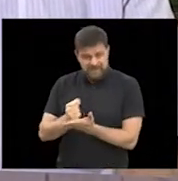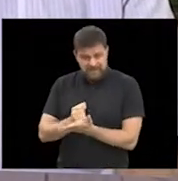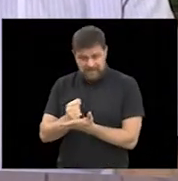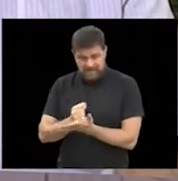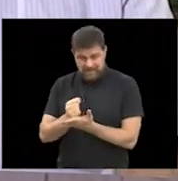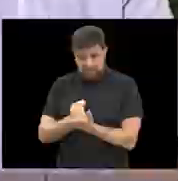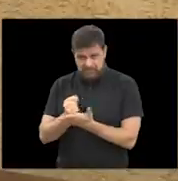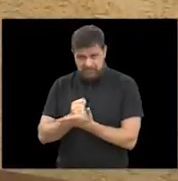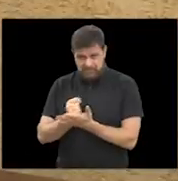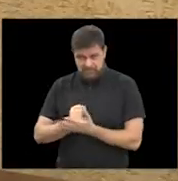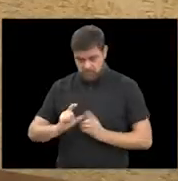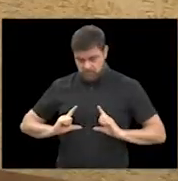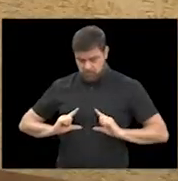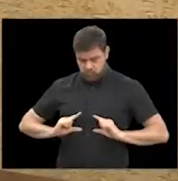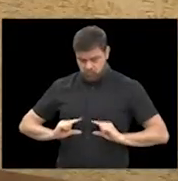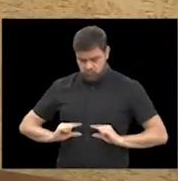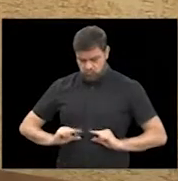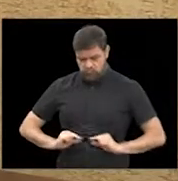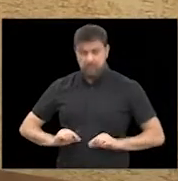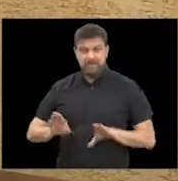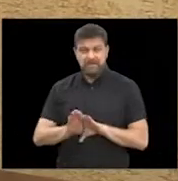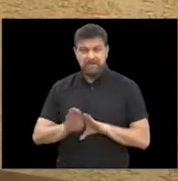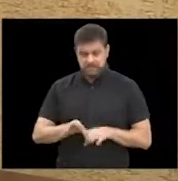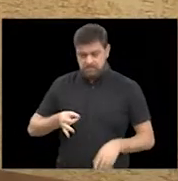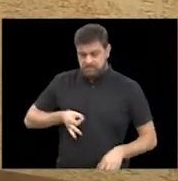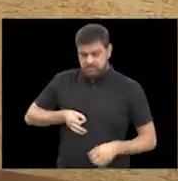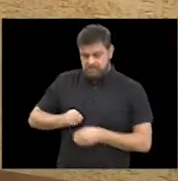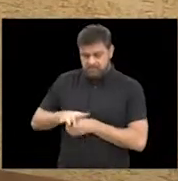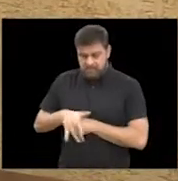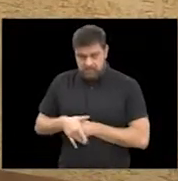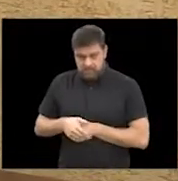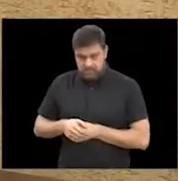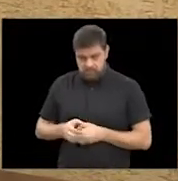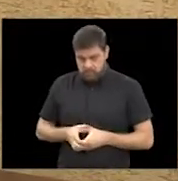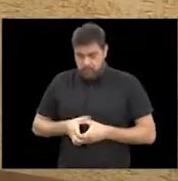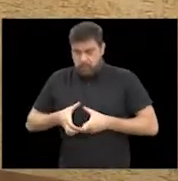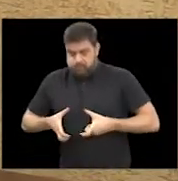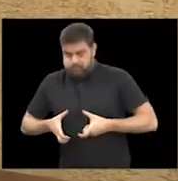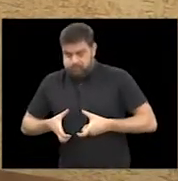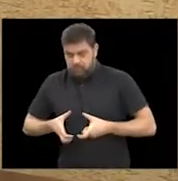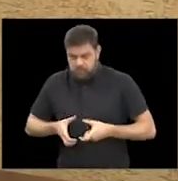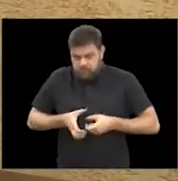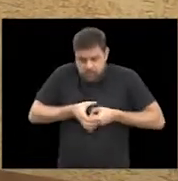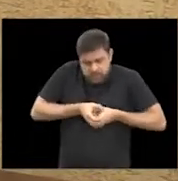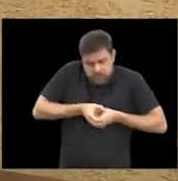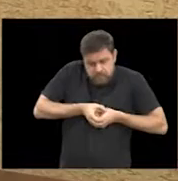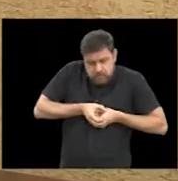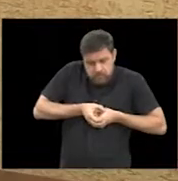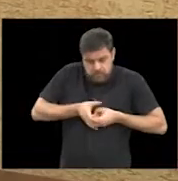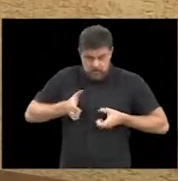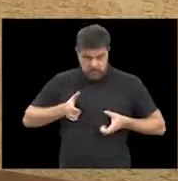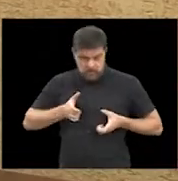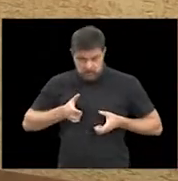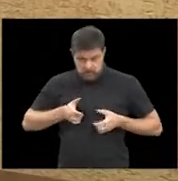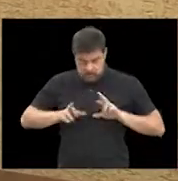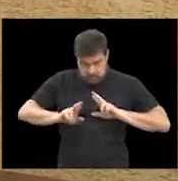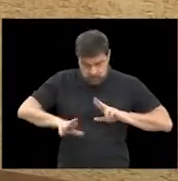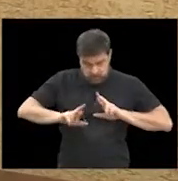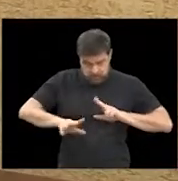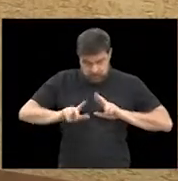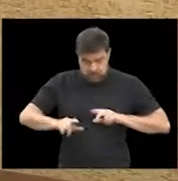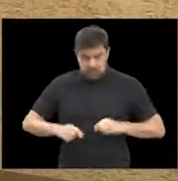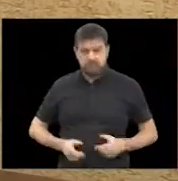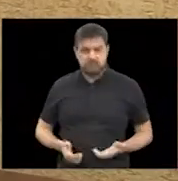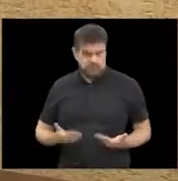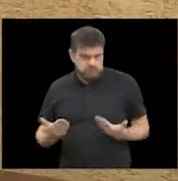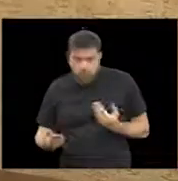um antiácido. Ainda sobre as úlceras, elas têm tamanhos diferentes. Por exemplo, a que dá no estômago, ela é bem maior do que a do duodeno,